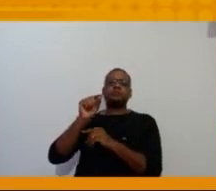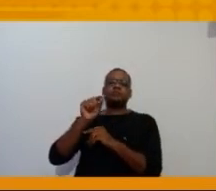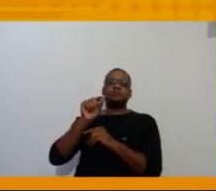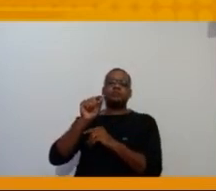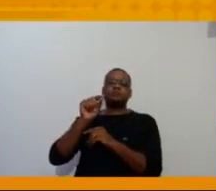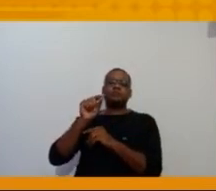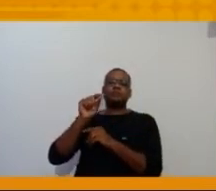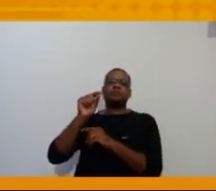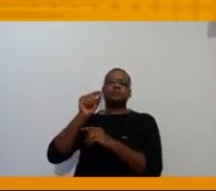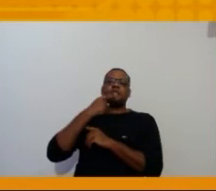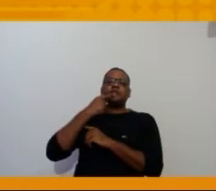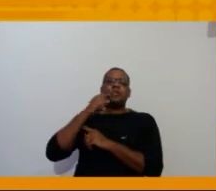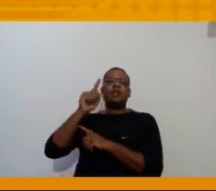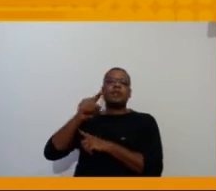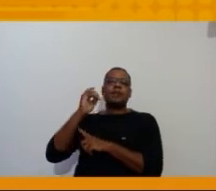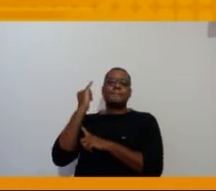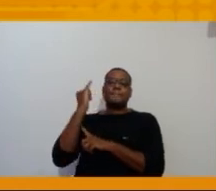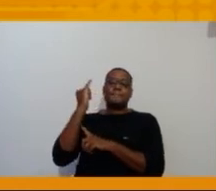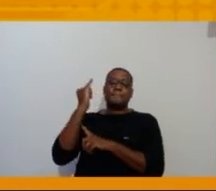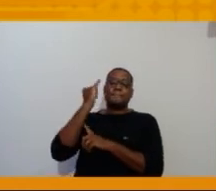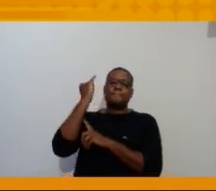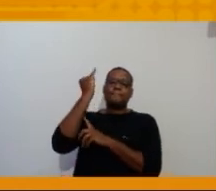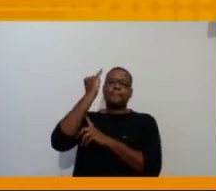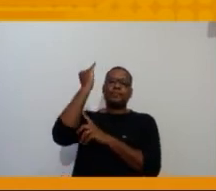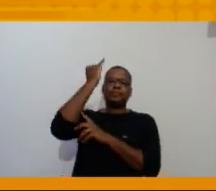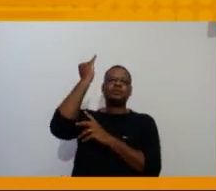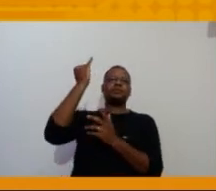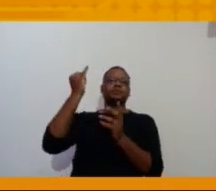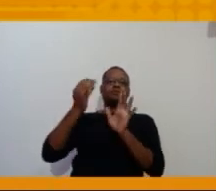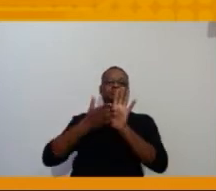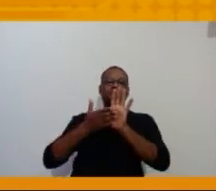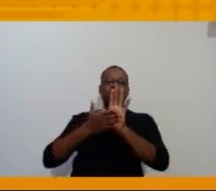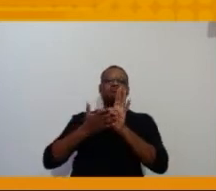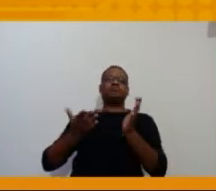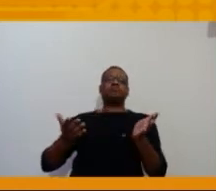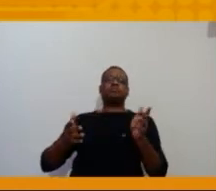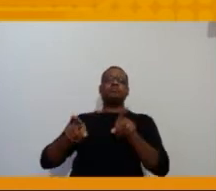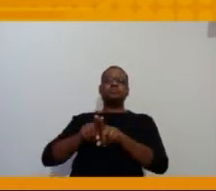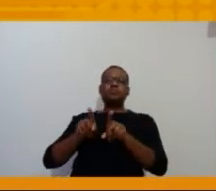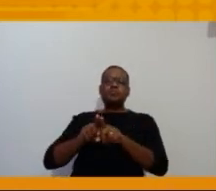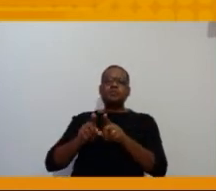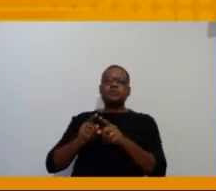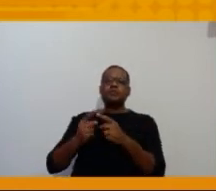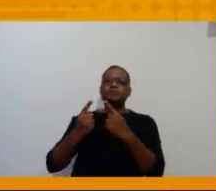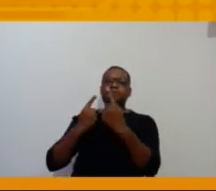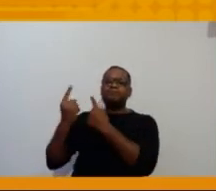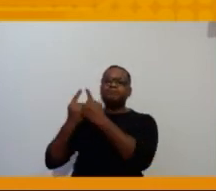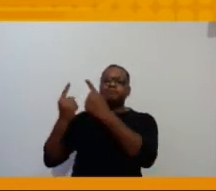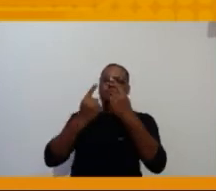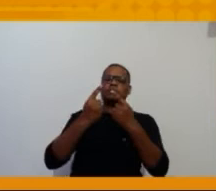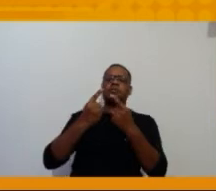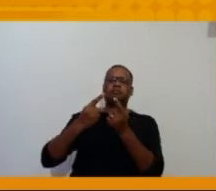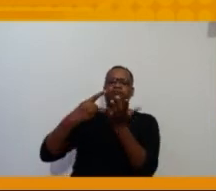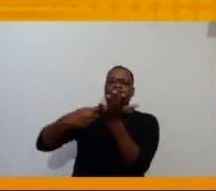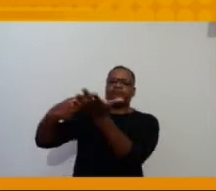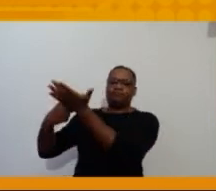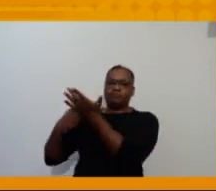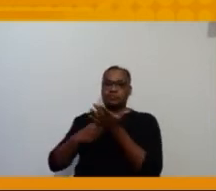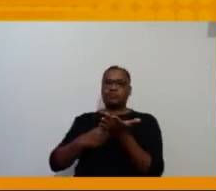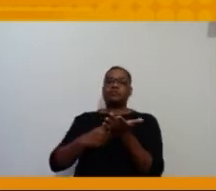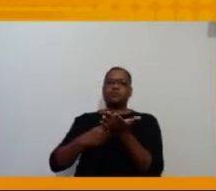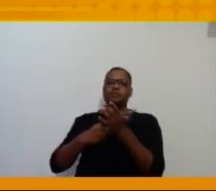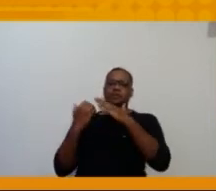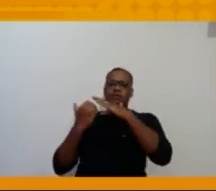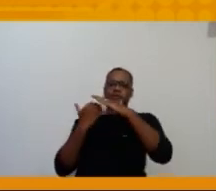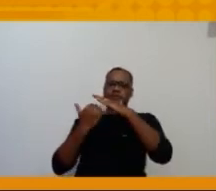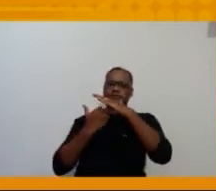os jovens dentro do ambiente de trabalho, e fez uma negociação com as empresas, no sentido de que, olha, você tem que manter